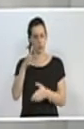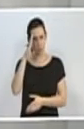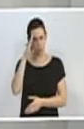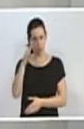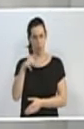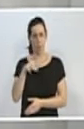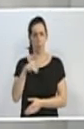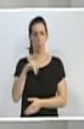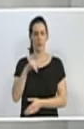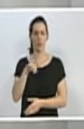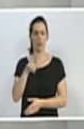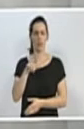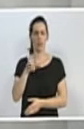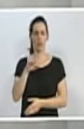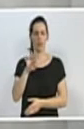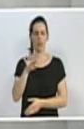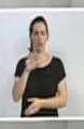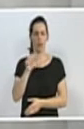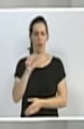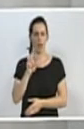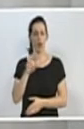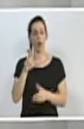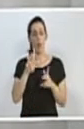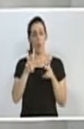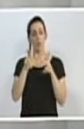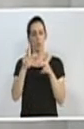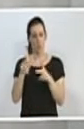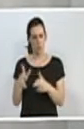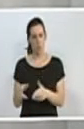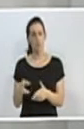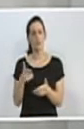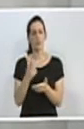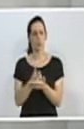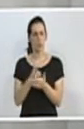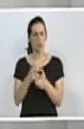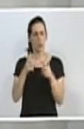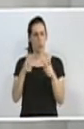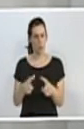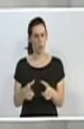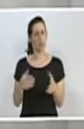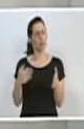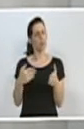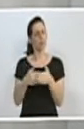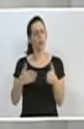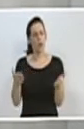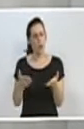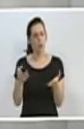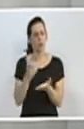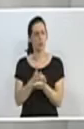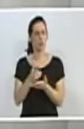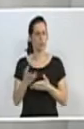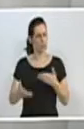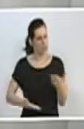o mesmo espaço onde, até então, vem servindo a nossa comunidade.